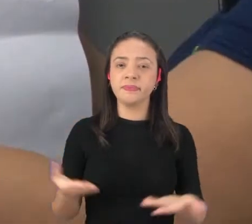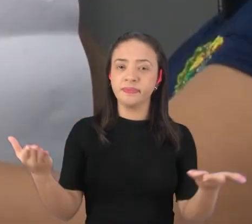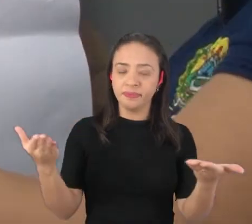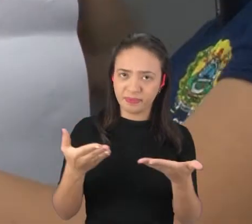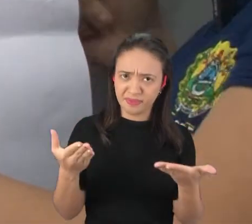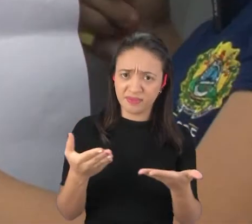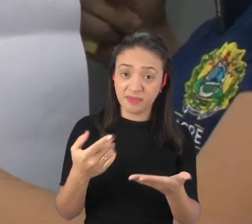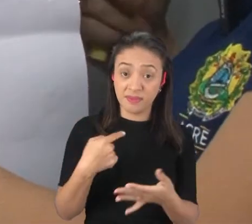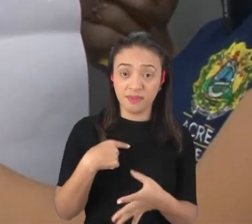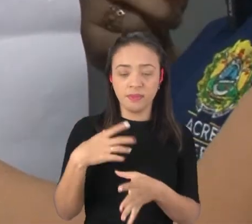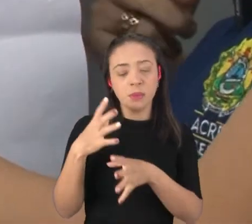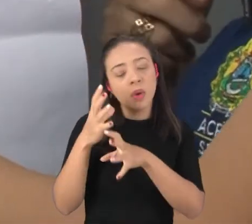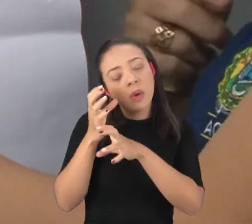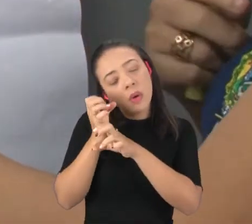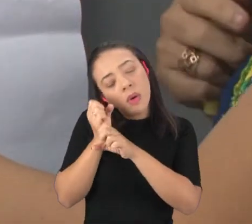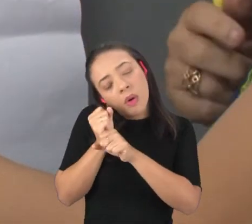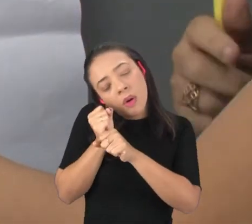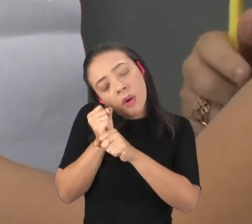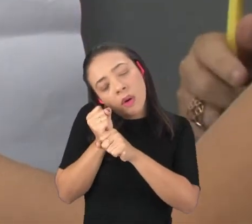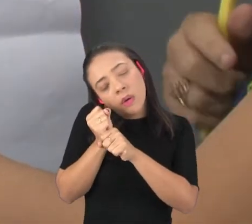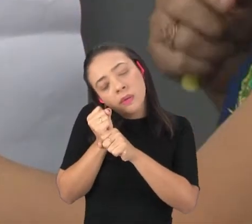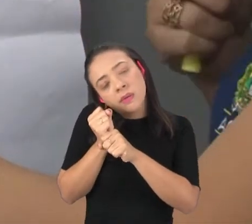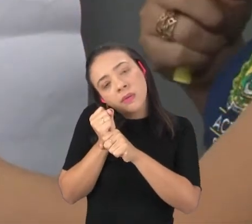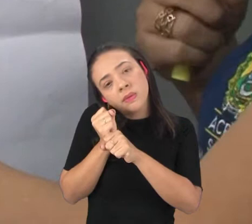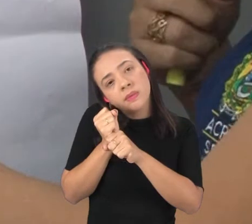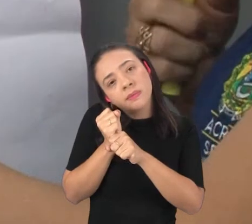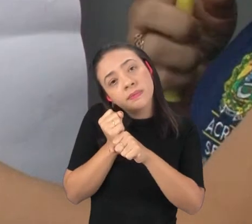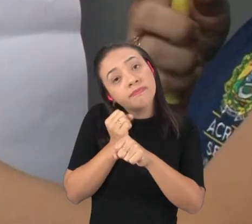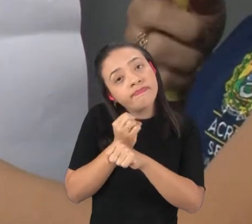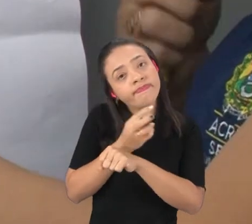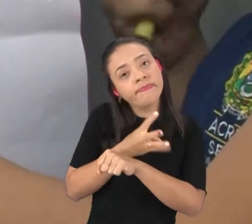Hoje vou dormir cedo.